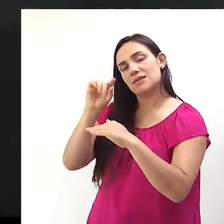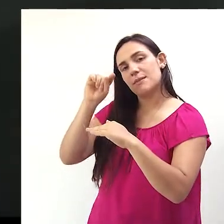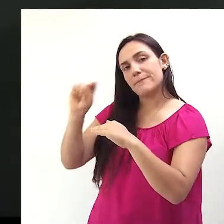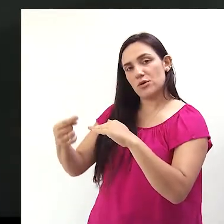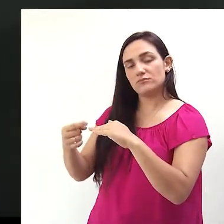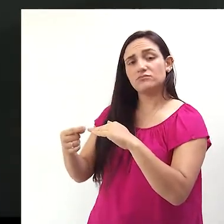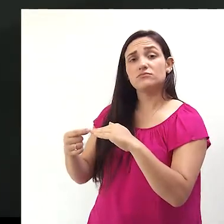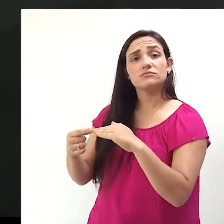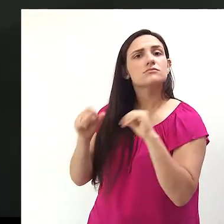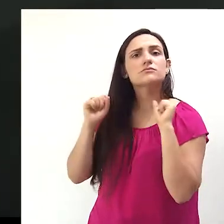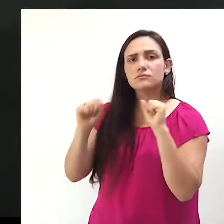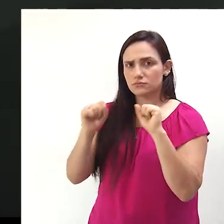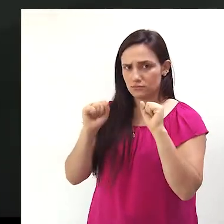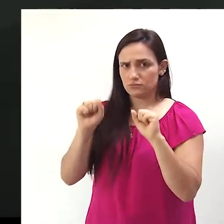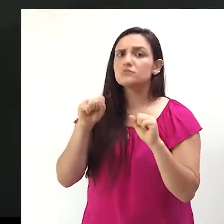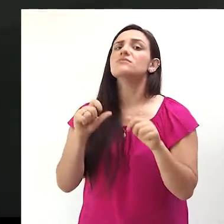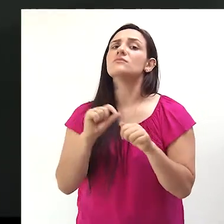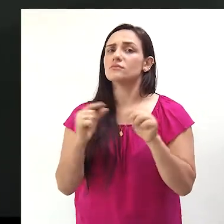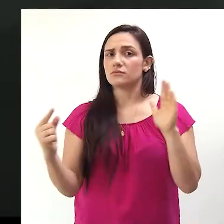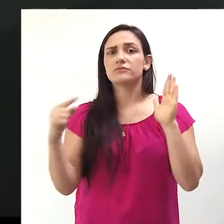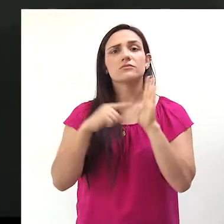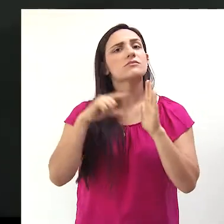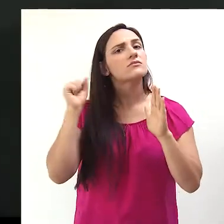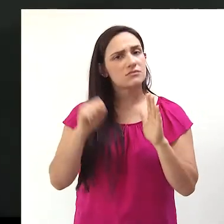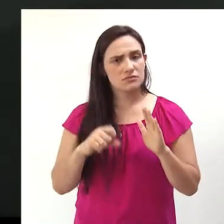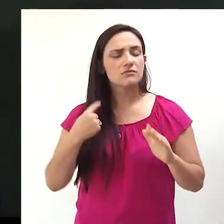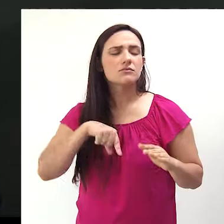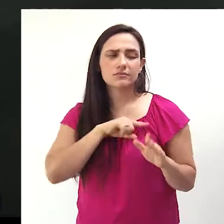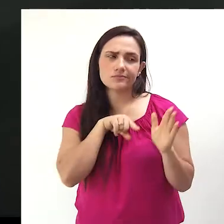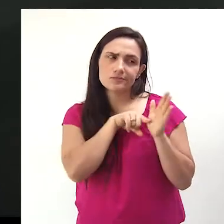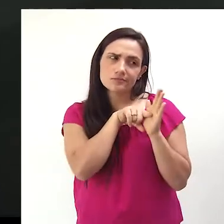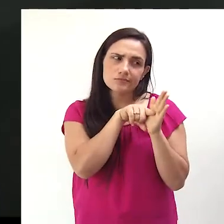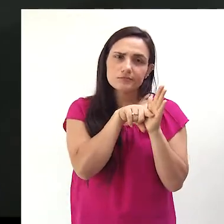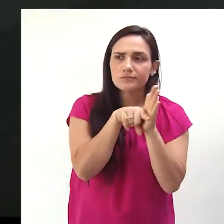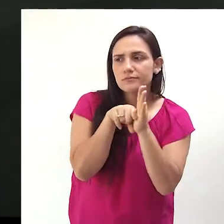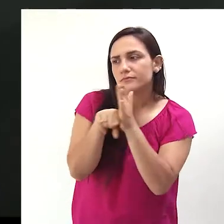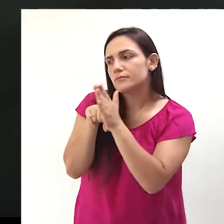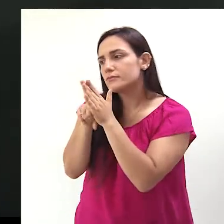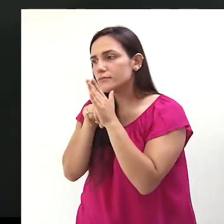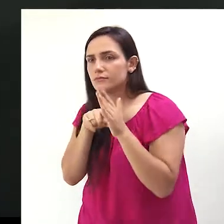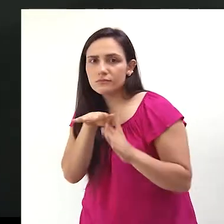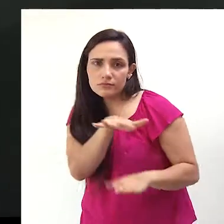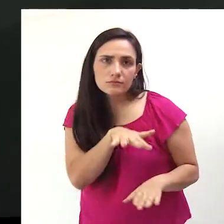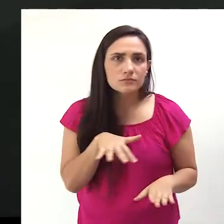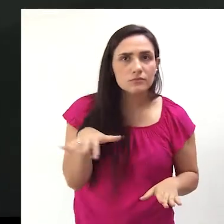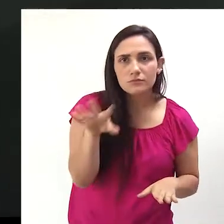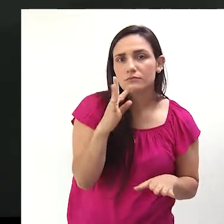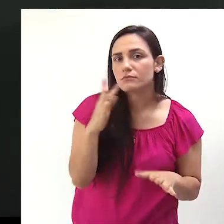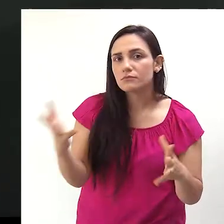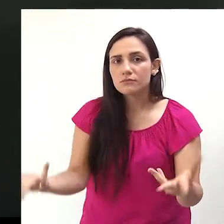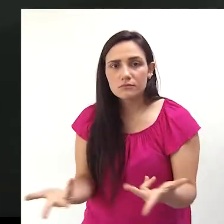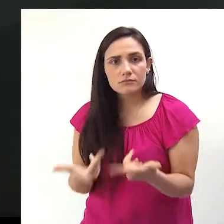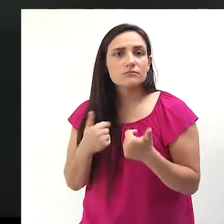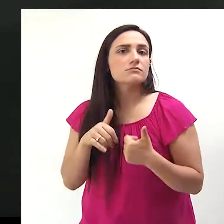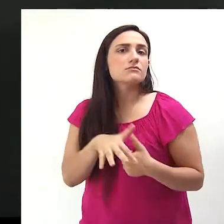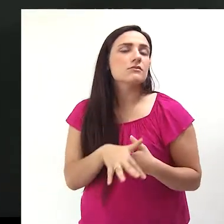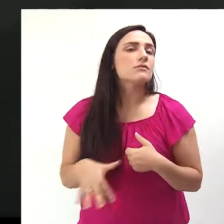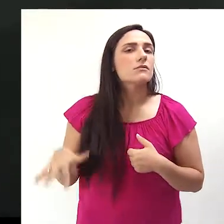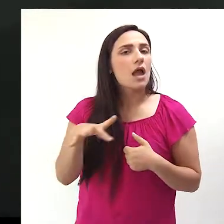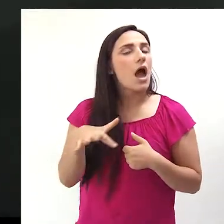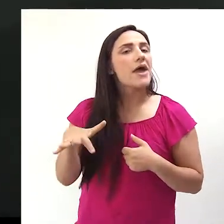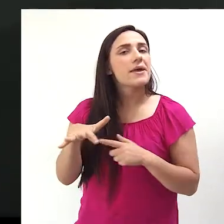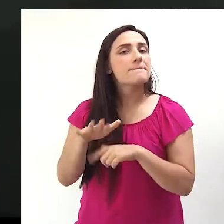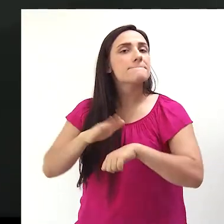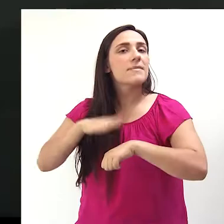tem circunscrição em todo o estado, então o que não impede da gente trabalhar em crimes que talvez não atinjam esse patamar, mas que em função